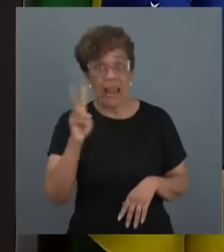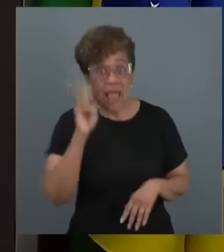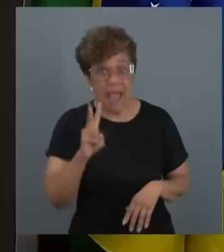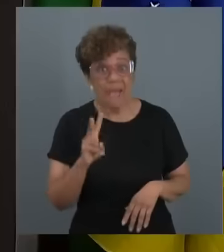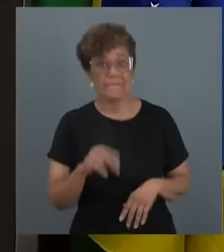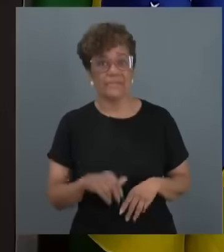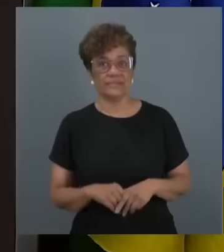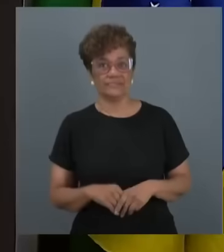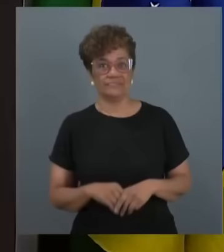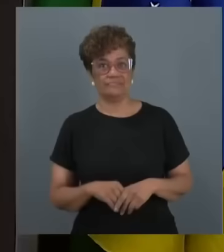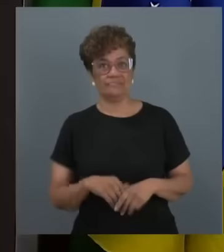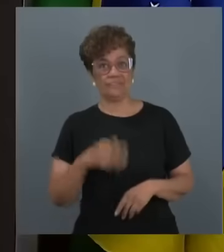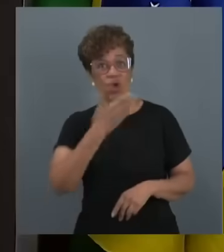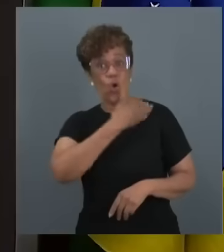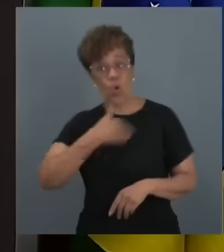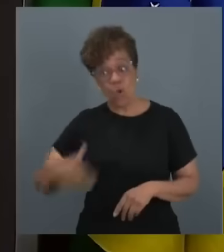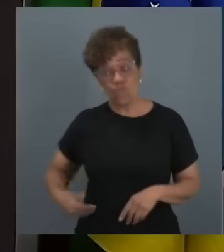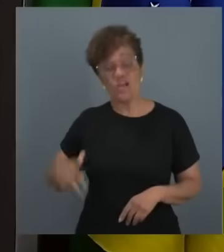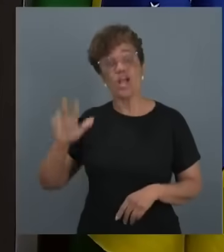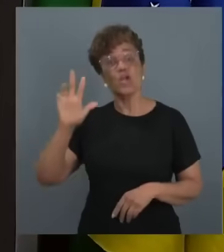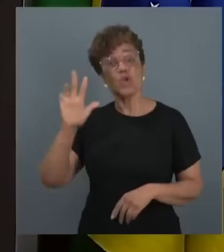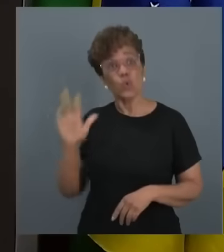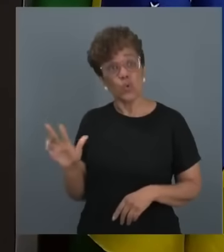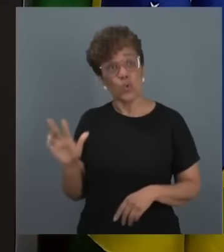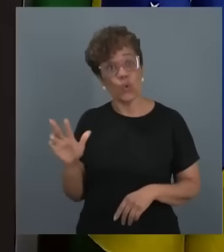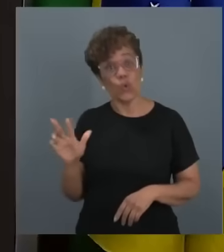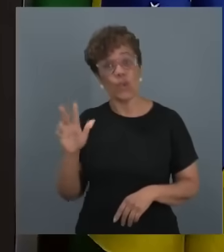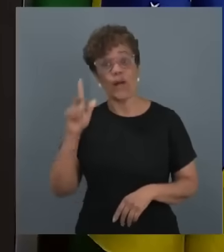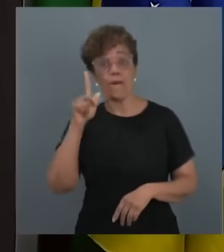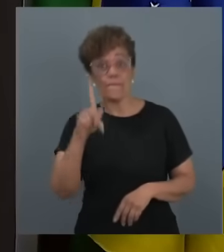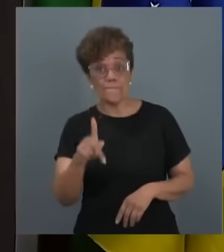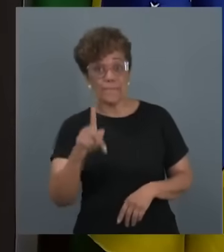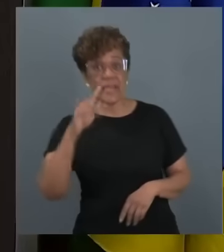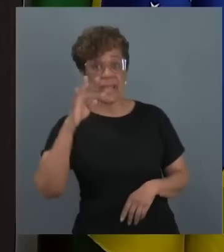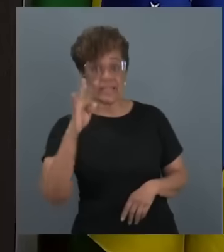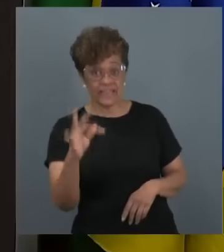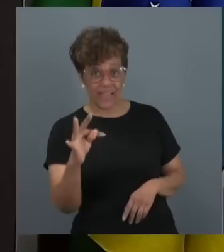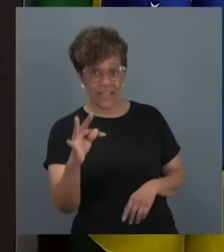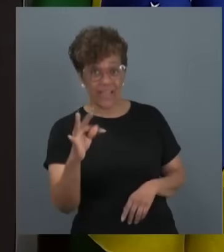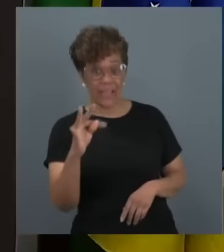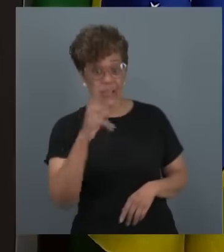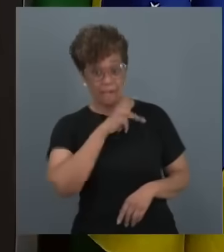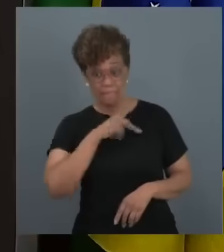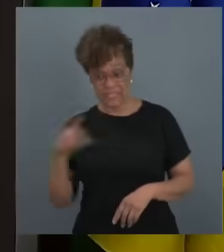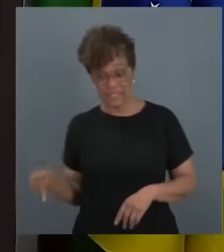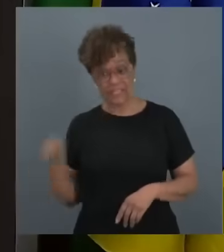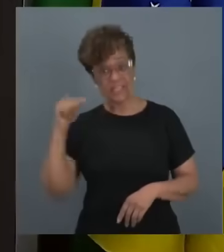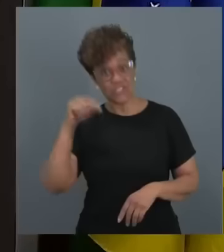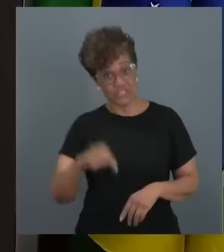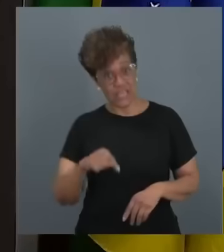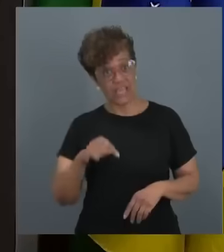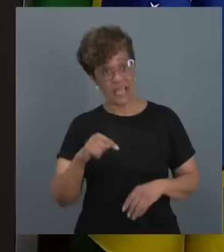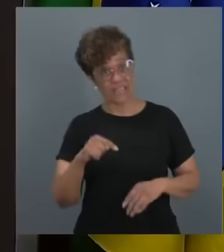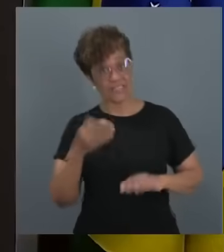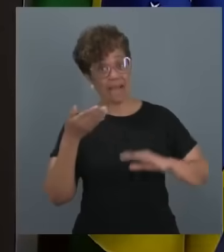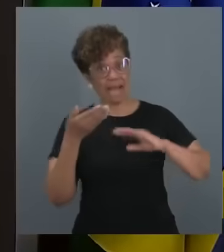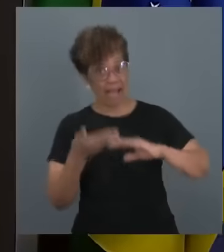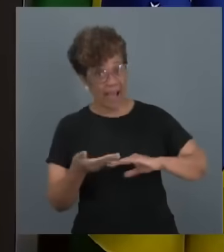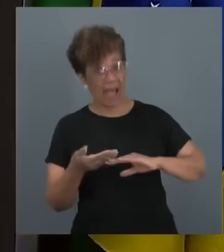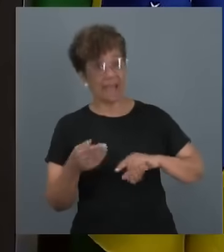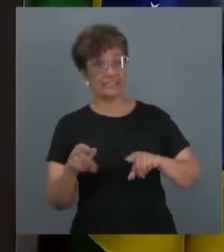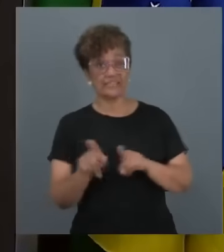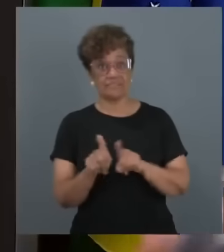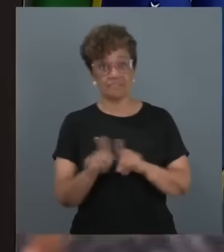Governo Lula, o PT, presidente dessa casa, presidente